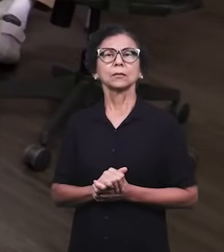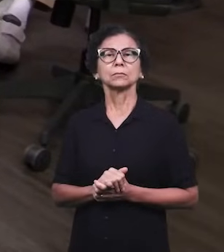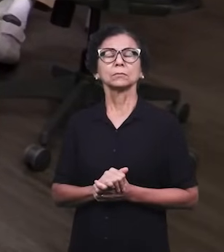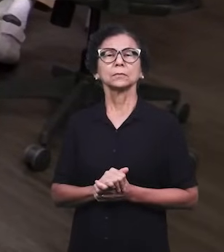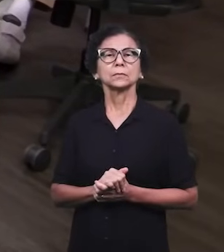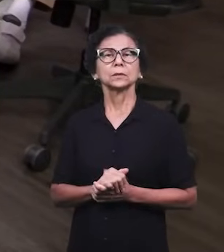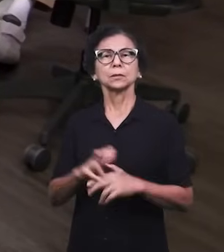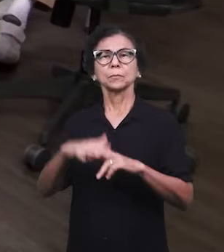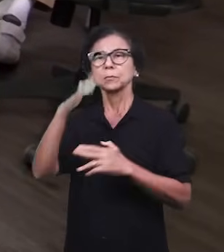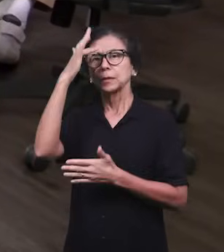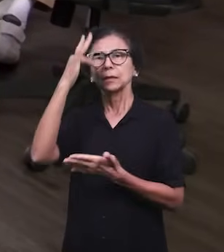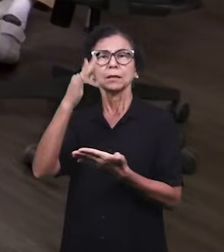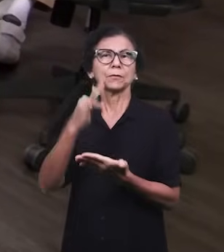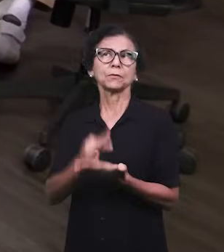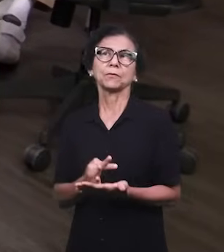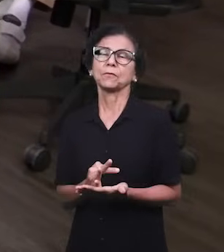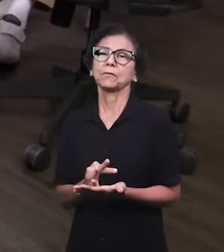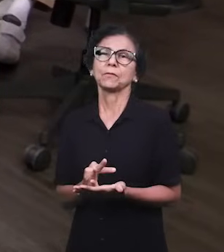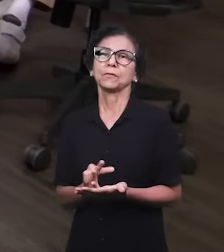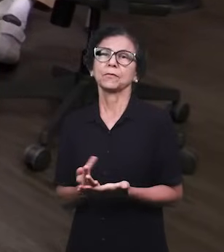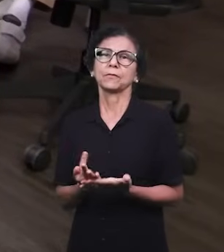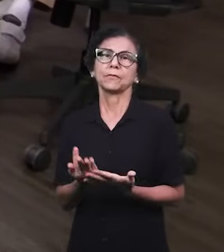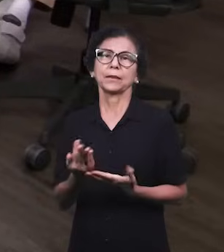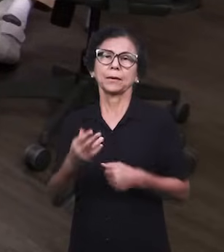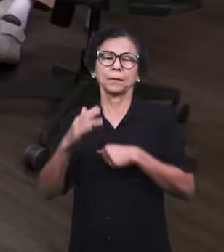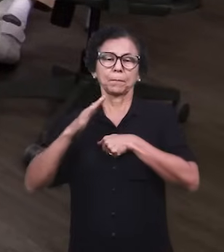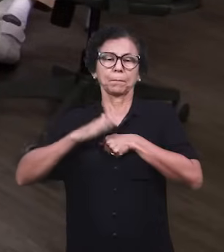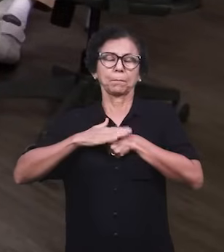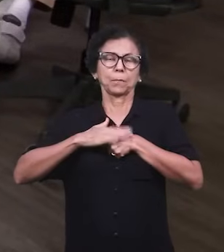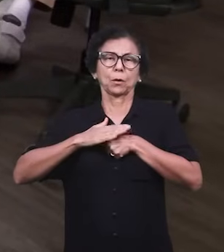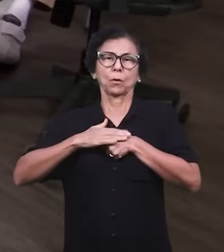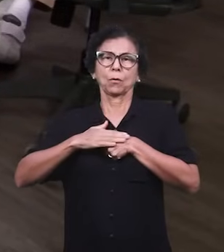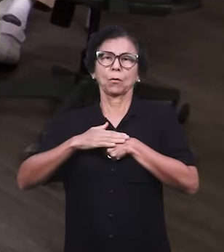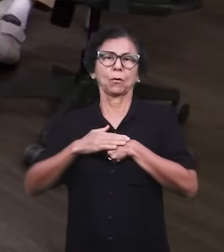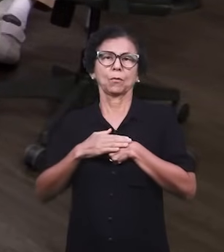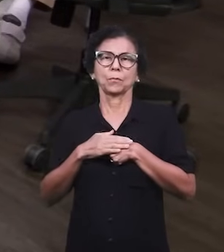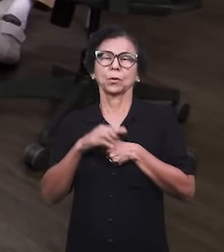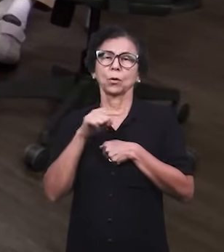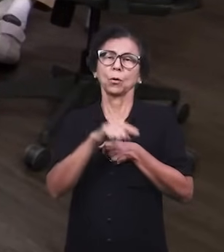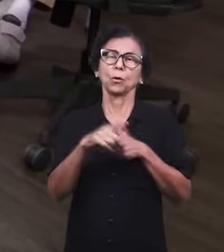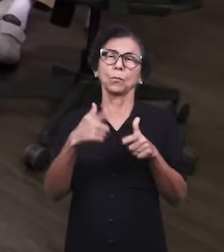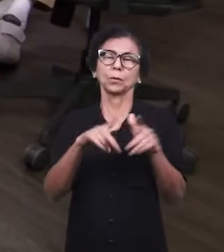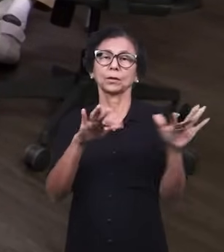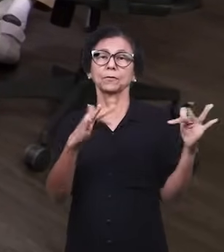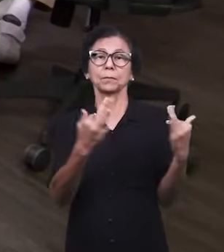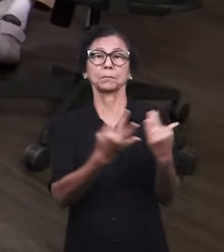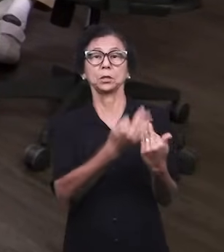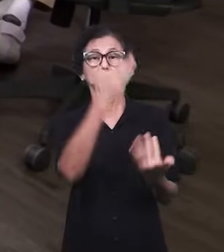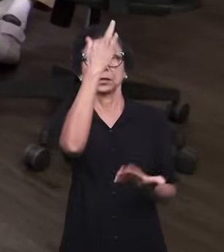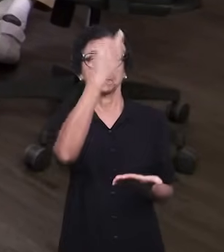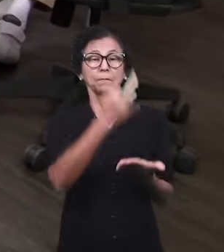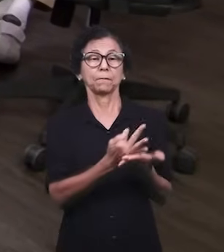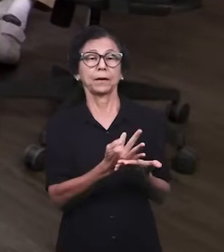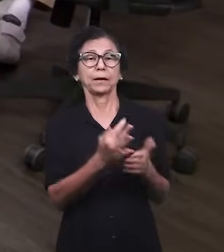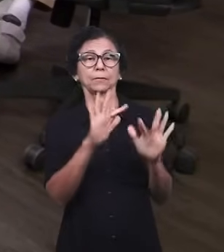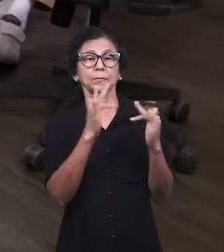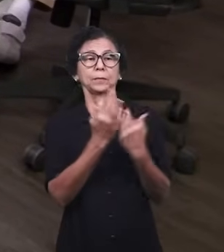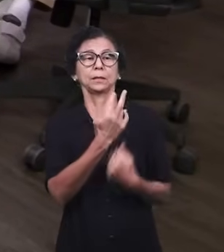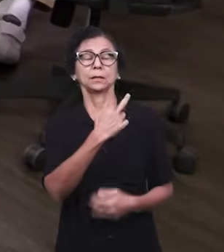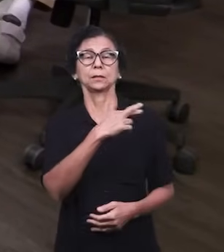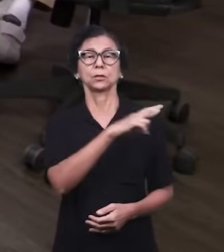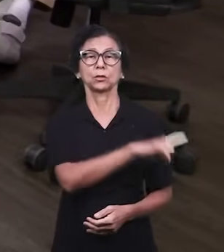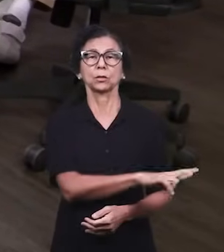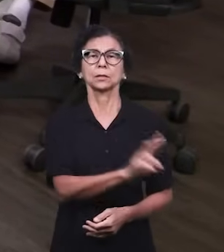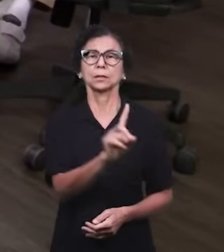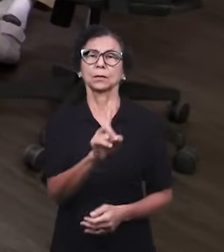falou. Ele não vai ser curado por uma fé intrínseca dele, da família dele, da religião dele, mas a fé decorrente de